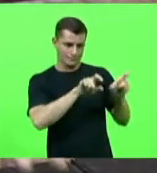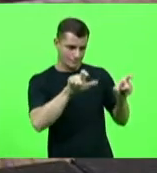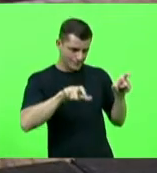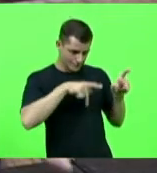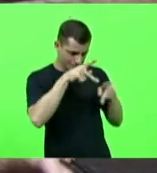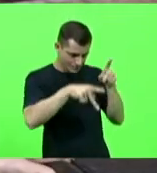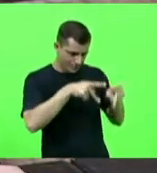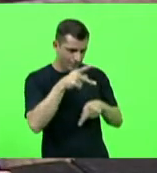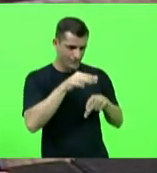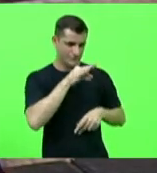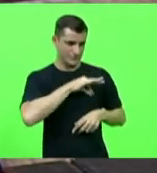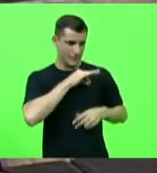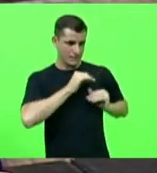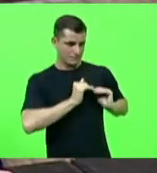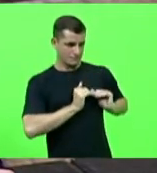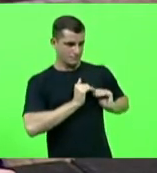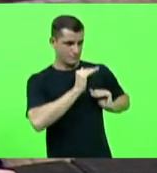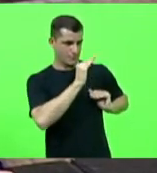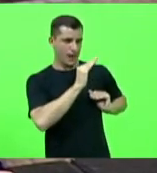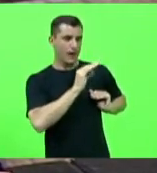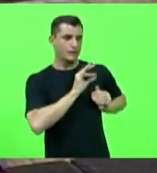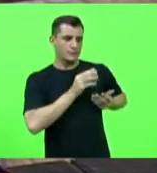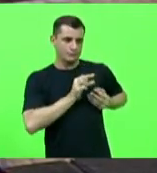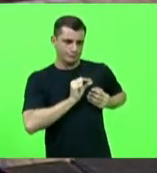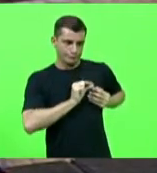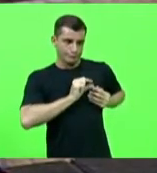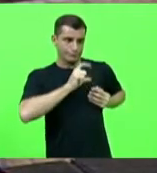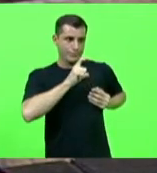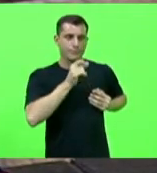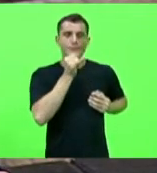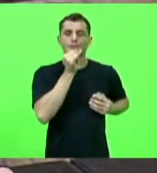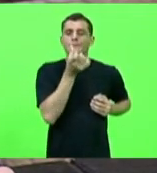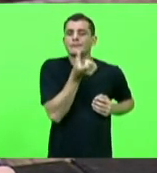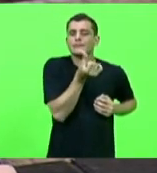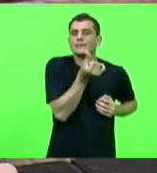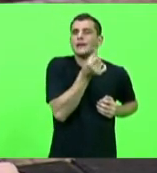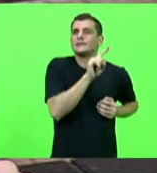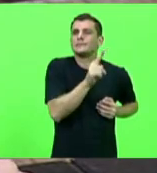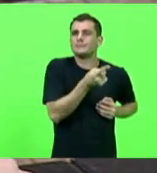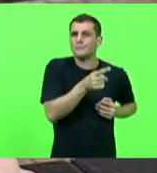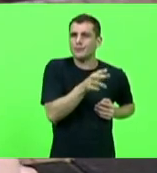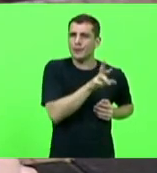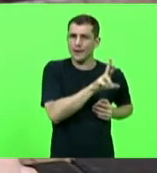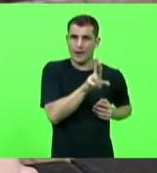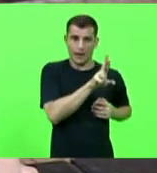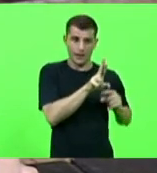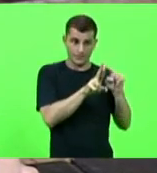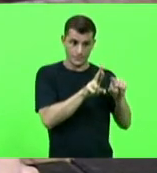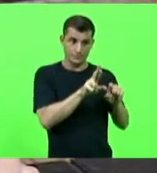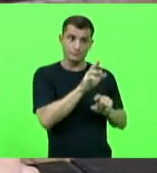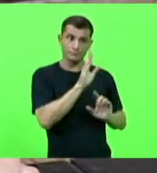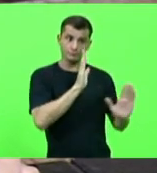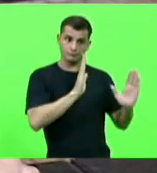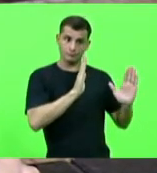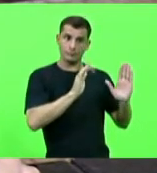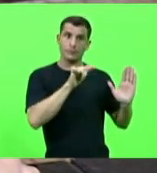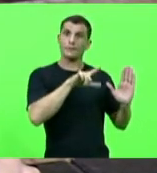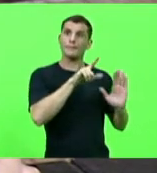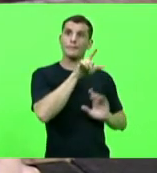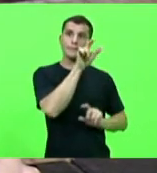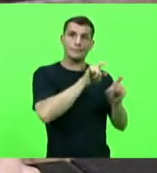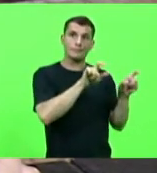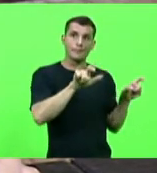de R$ 6.000 no Brasil, você vai ver que essa mesma faixa de renda paga apenas